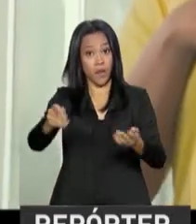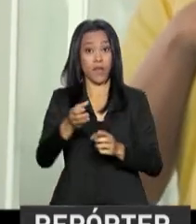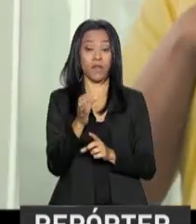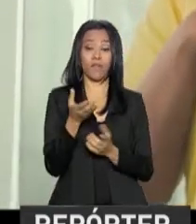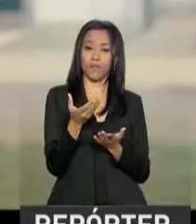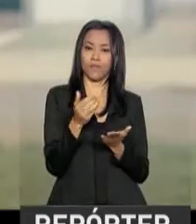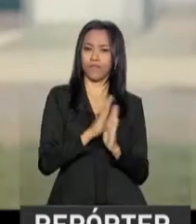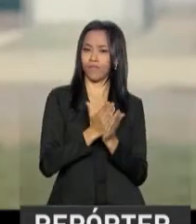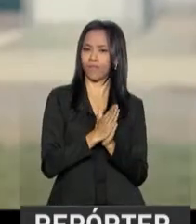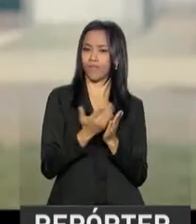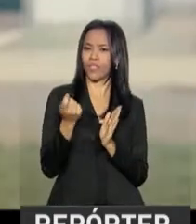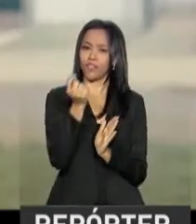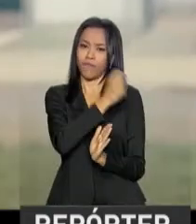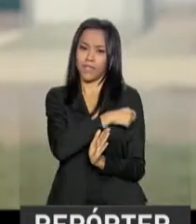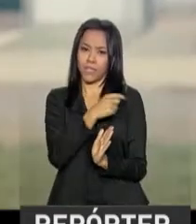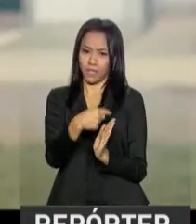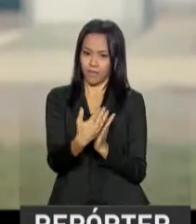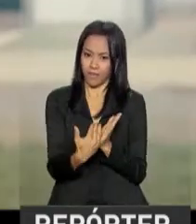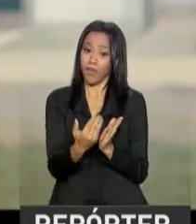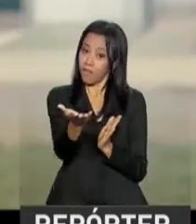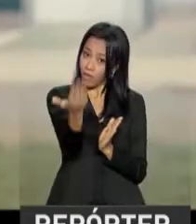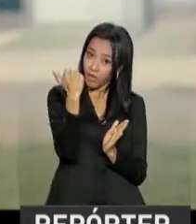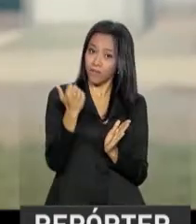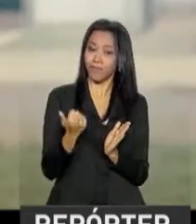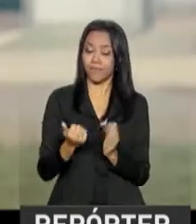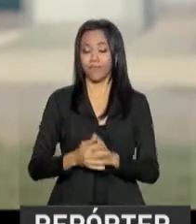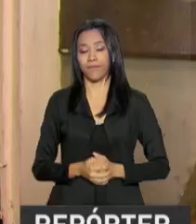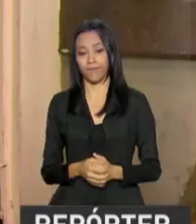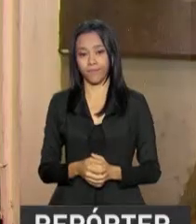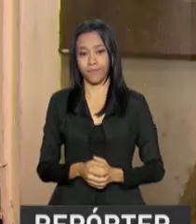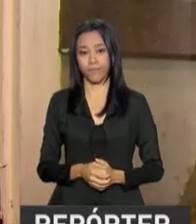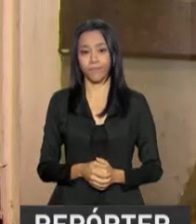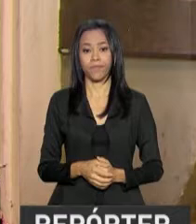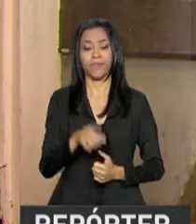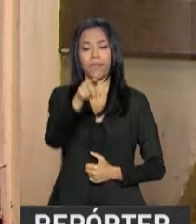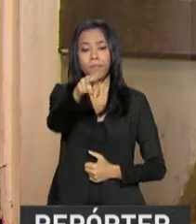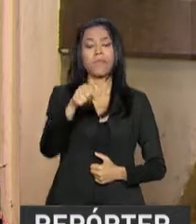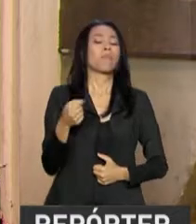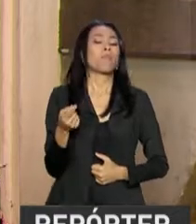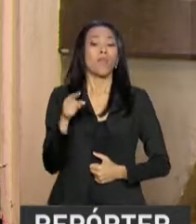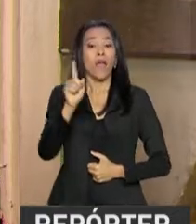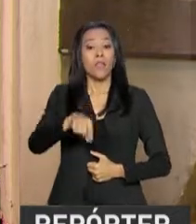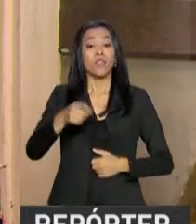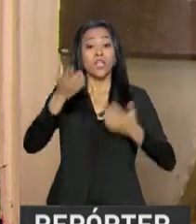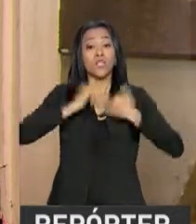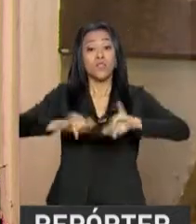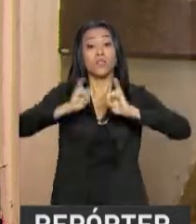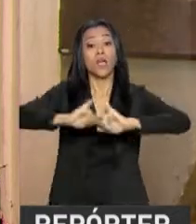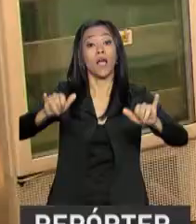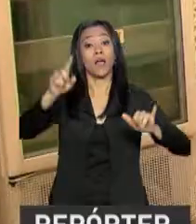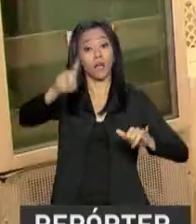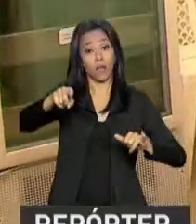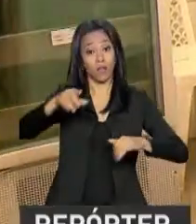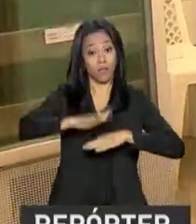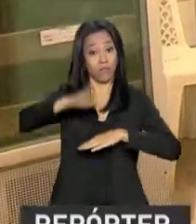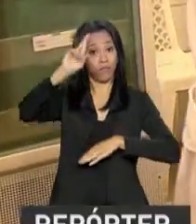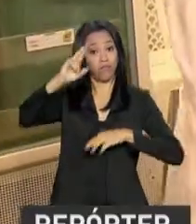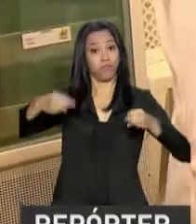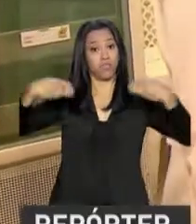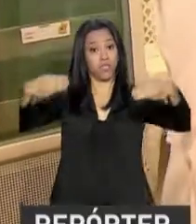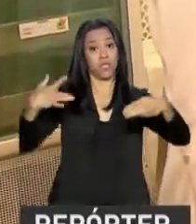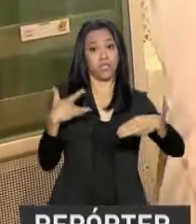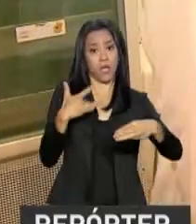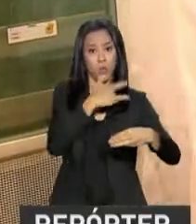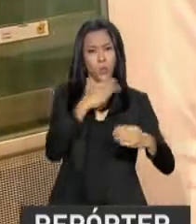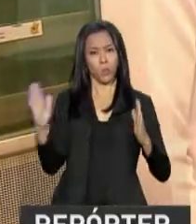vacinação você também está escalado em pedra a campanha de vacinação foi lançada pelo ministério da saúde no